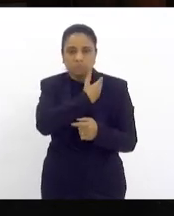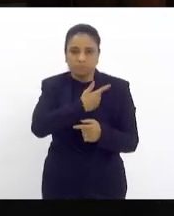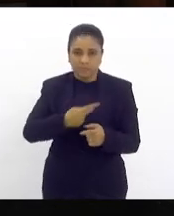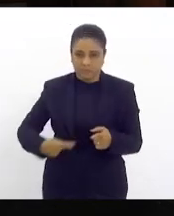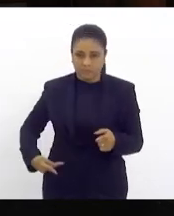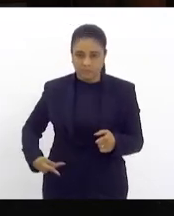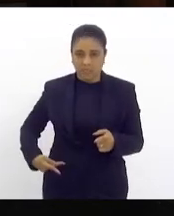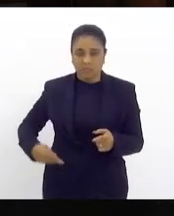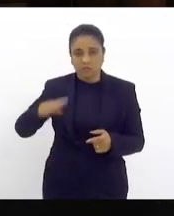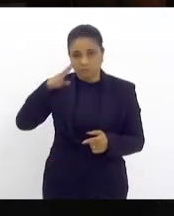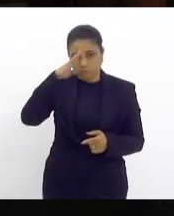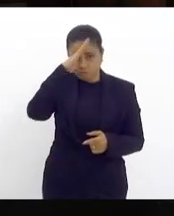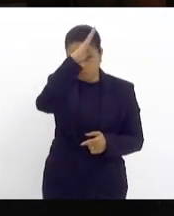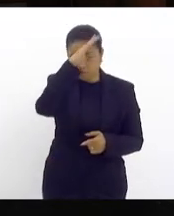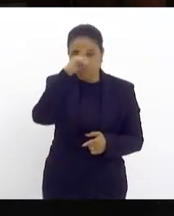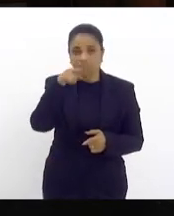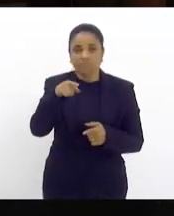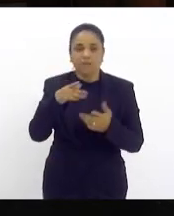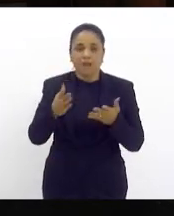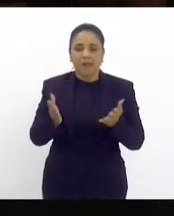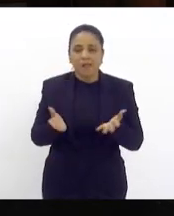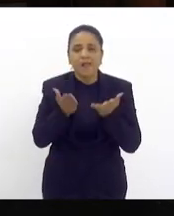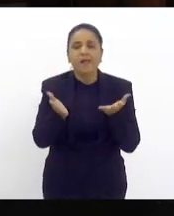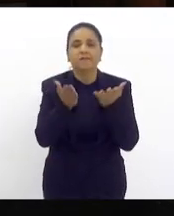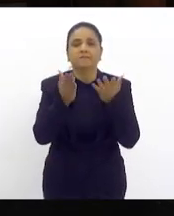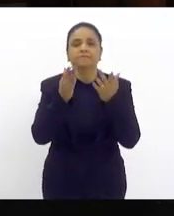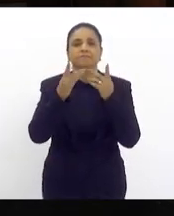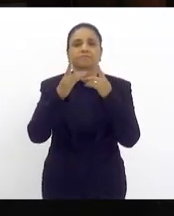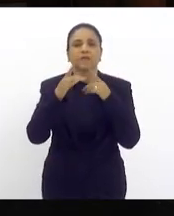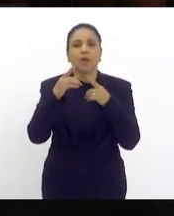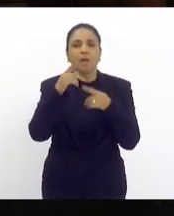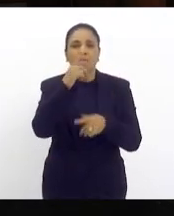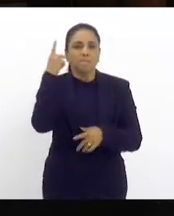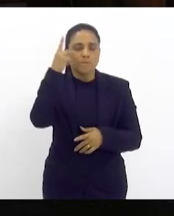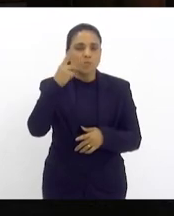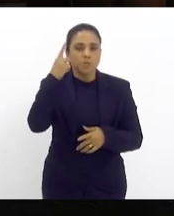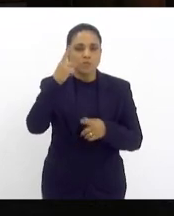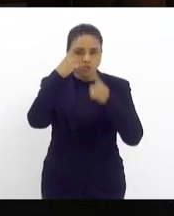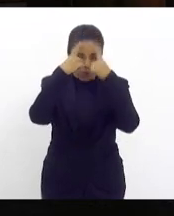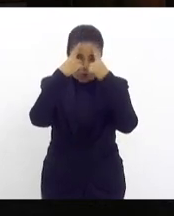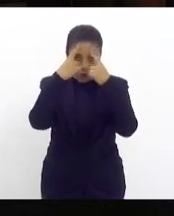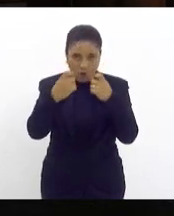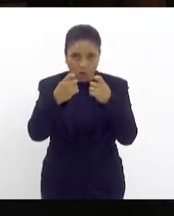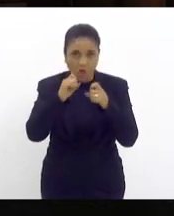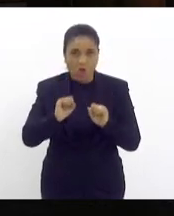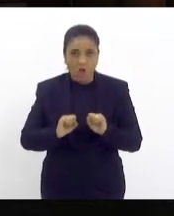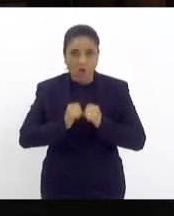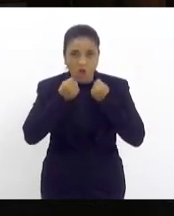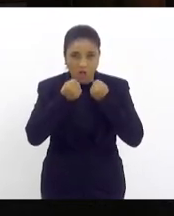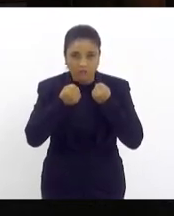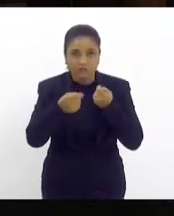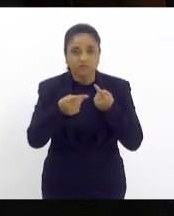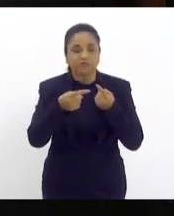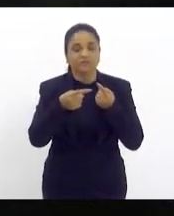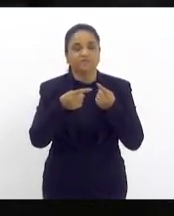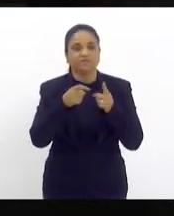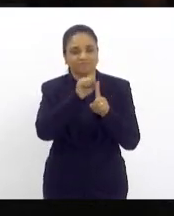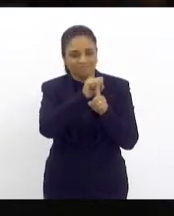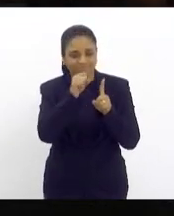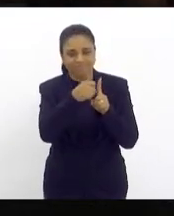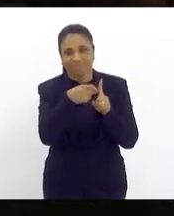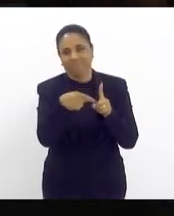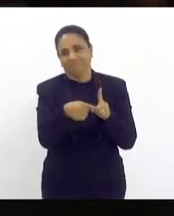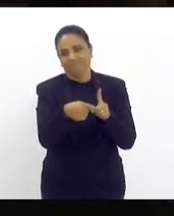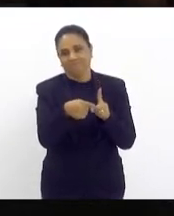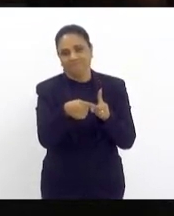alimentaram uma política de ódio alimentaram uma política que fomentava as relações sociais pautadas no